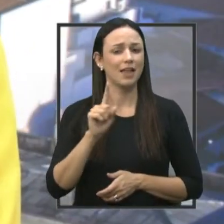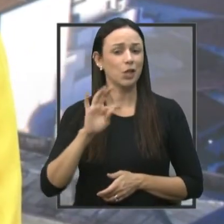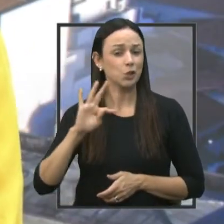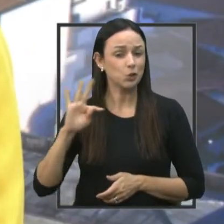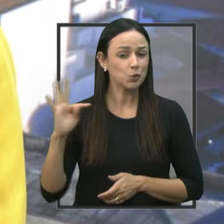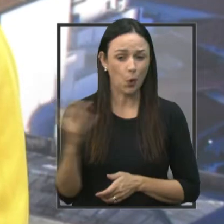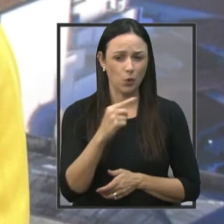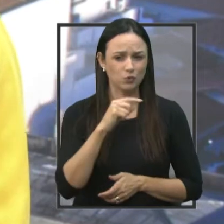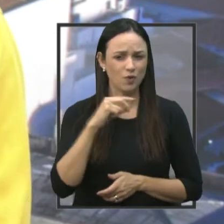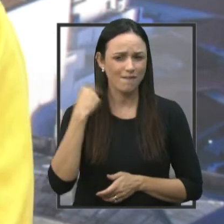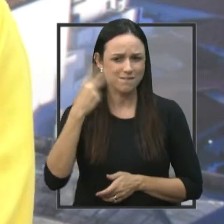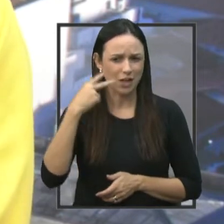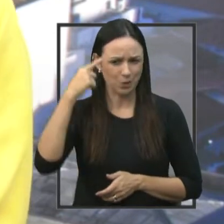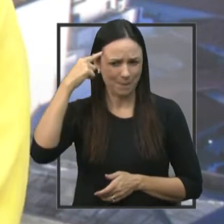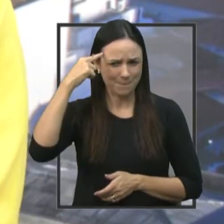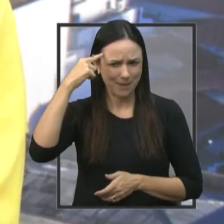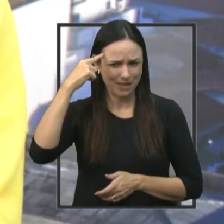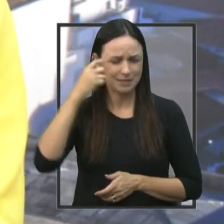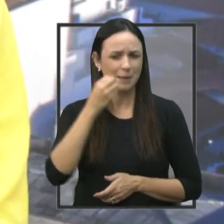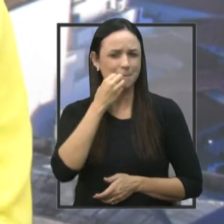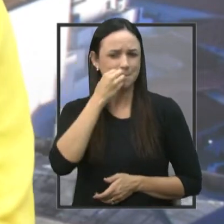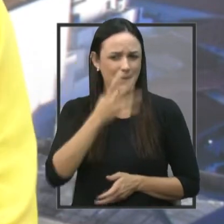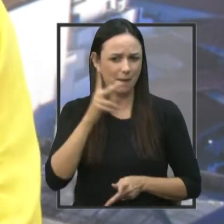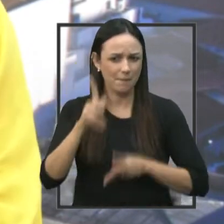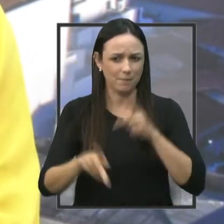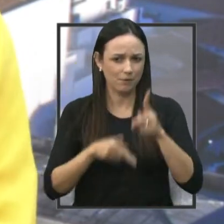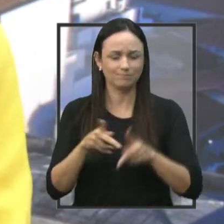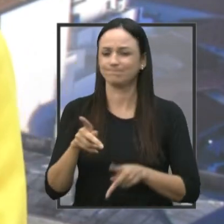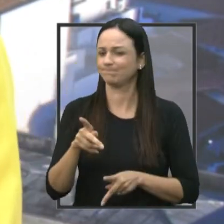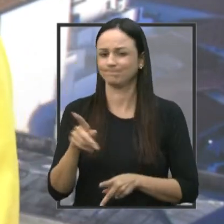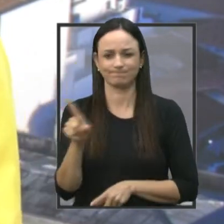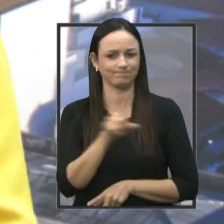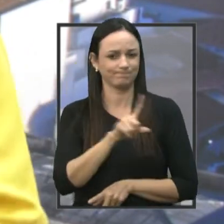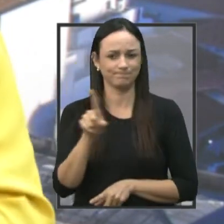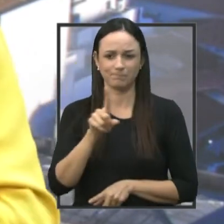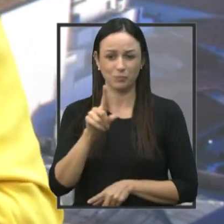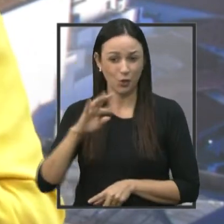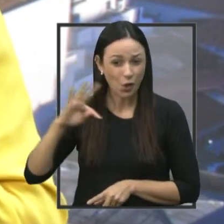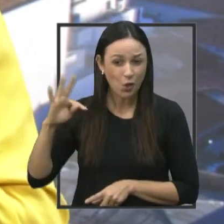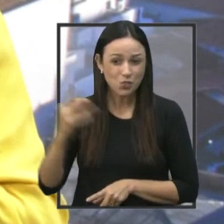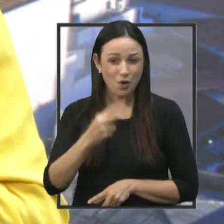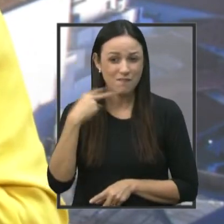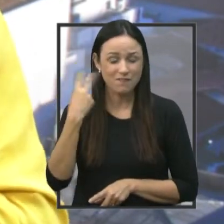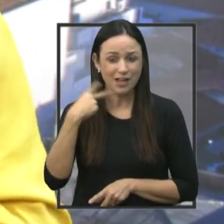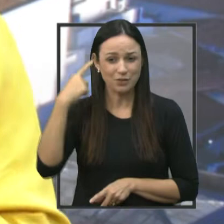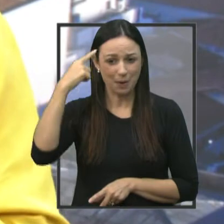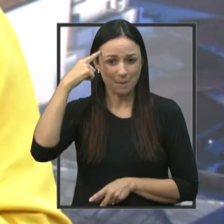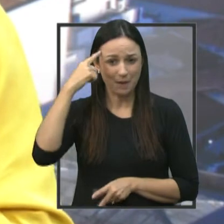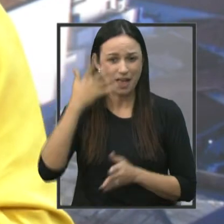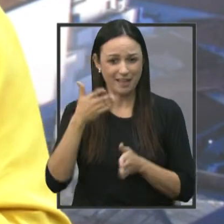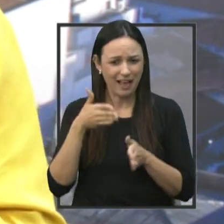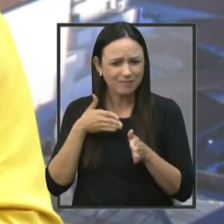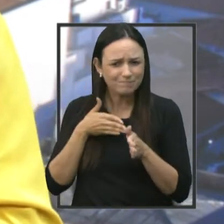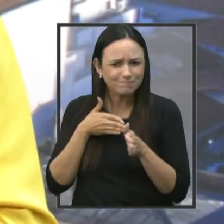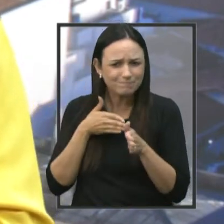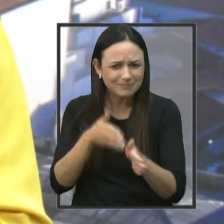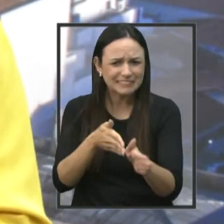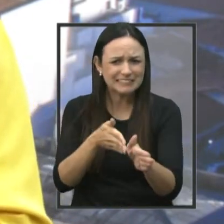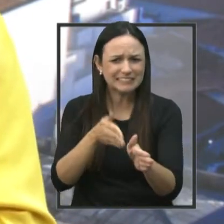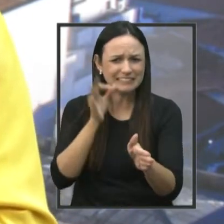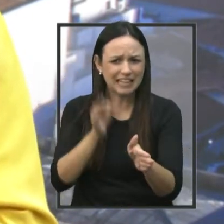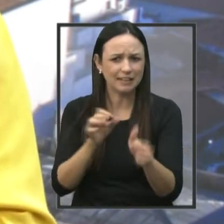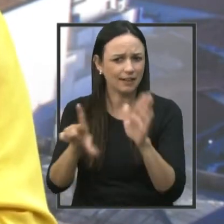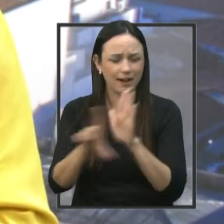pensam no bem da população. Nem todos os vereadores querem saber e seguir a lei,